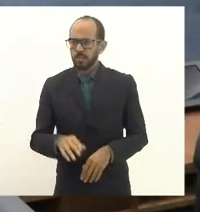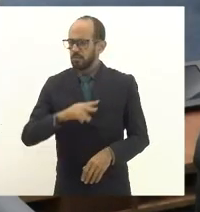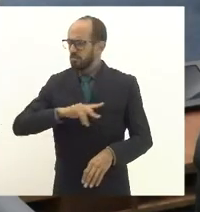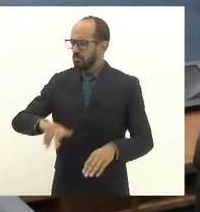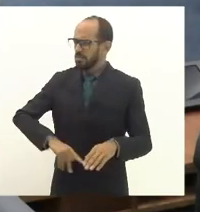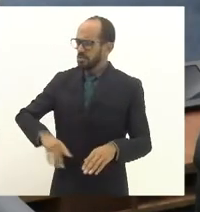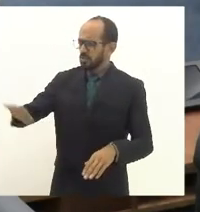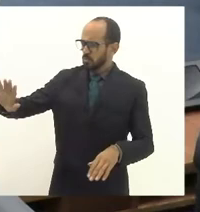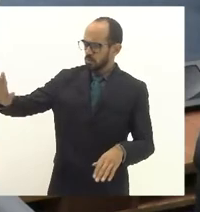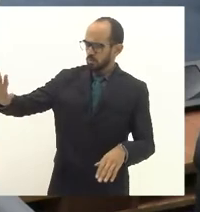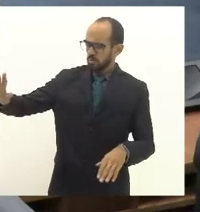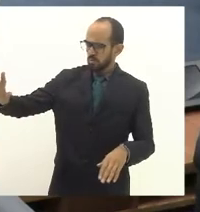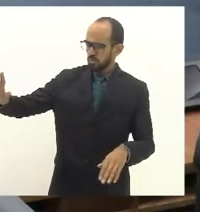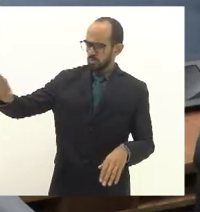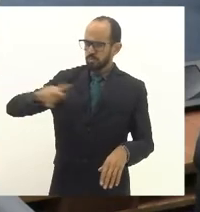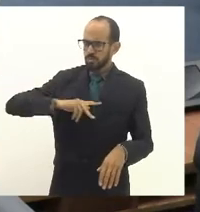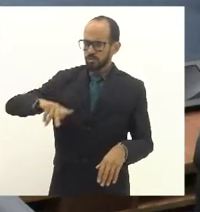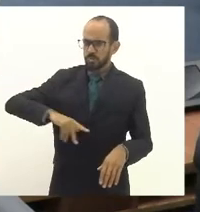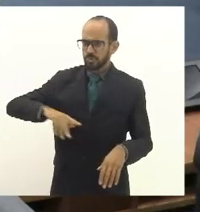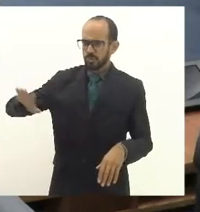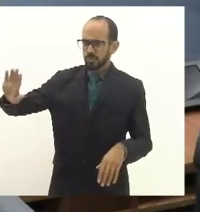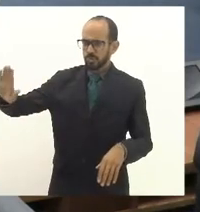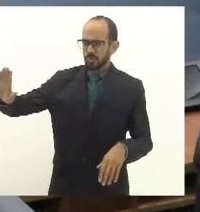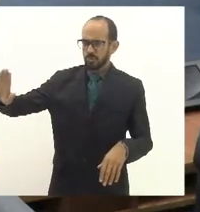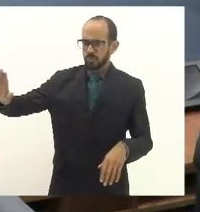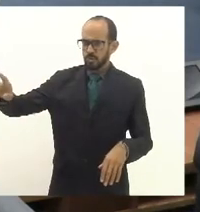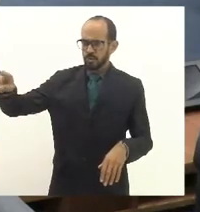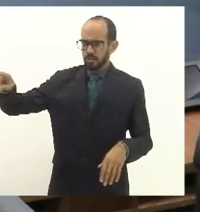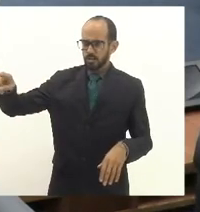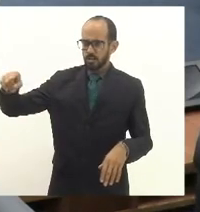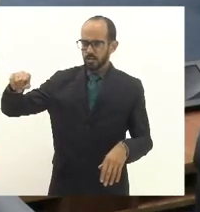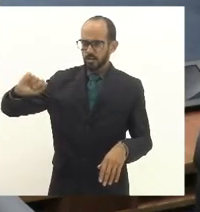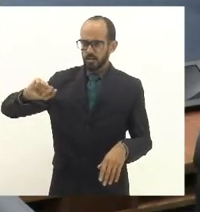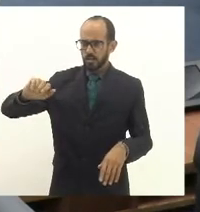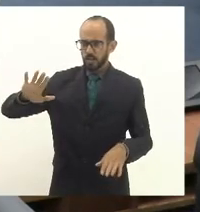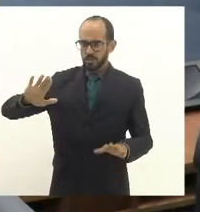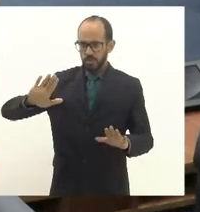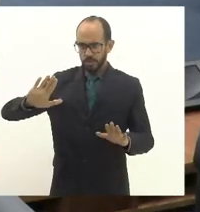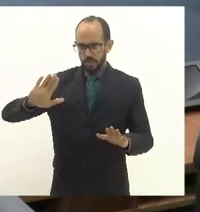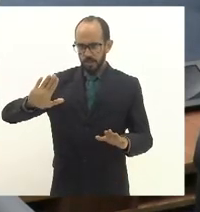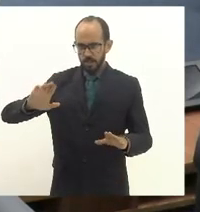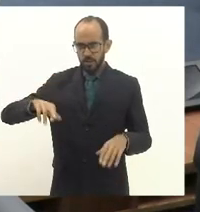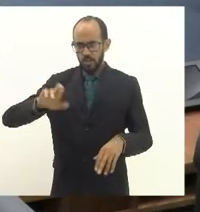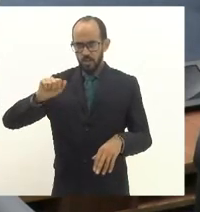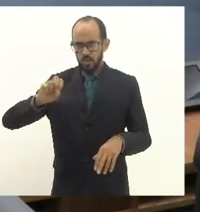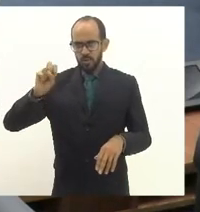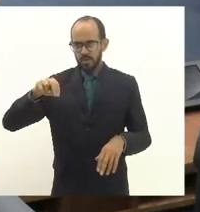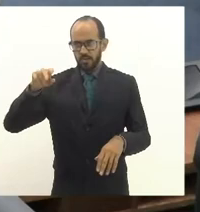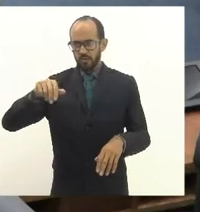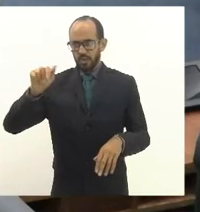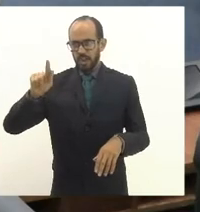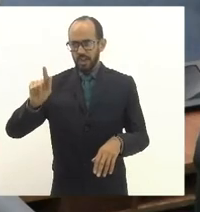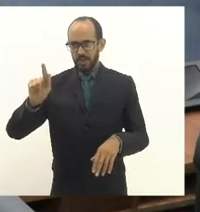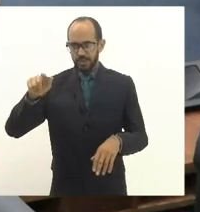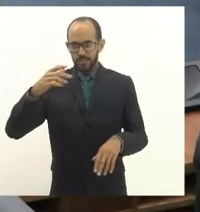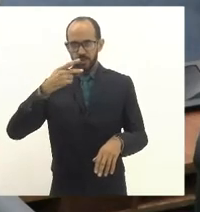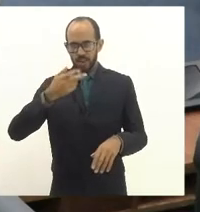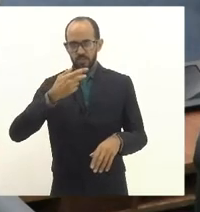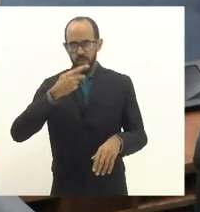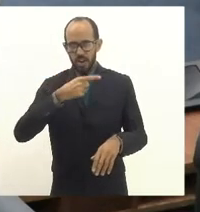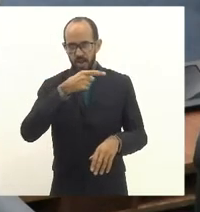Presidente. Espera aí, voto divergente... Do nosso Rosenberg Reis. Eu queria só dizer, senhor